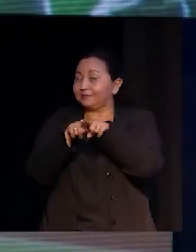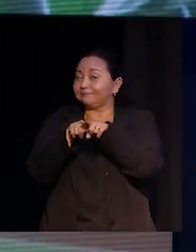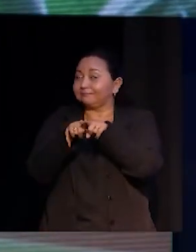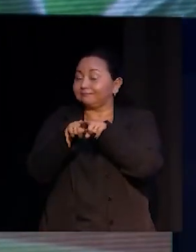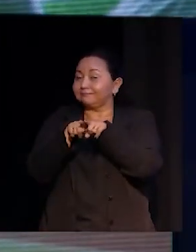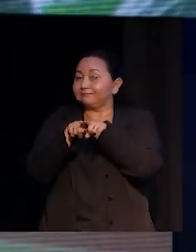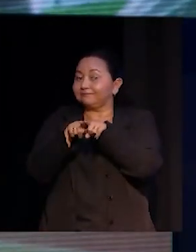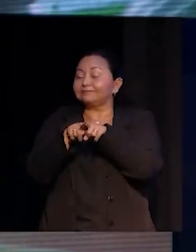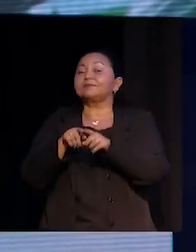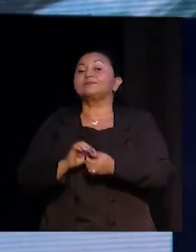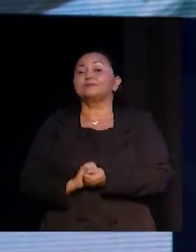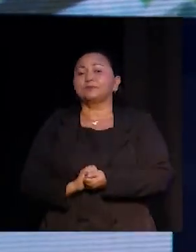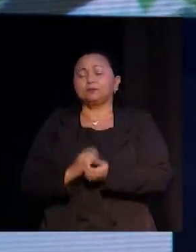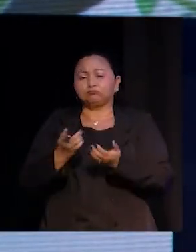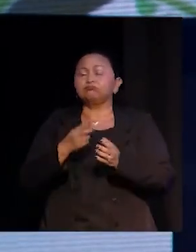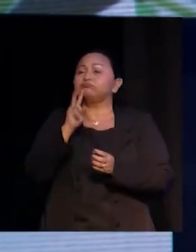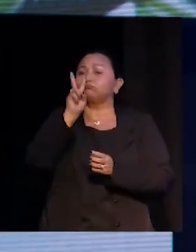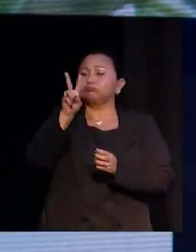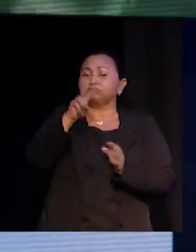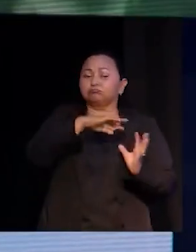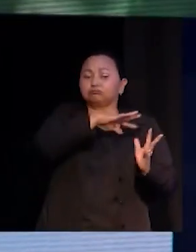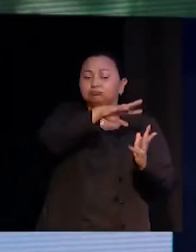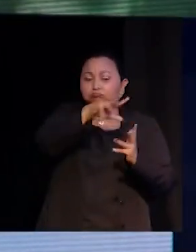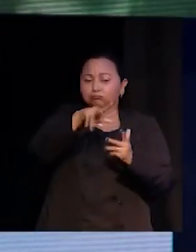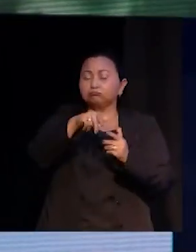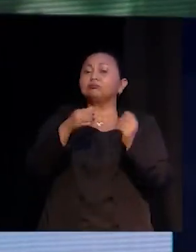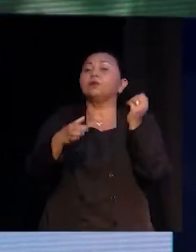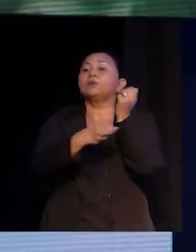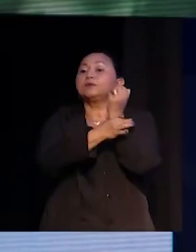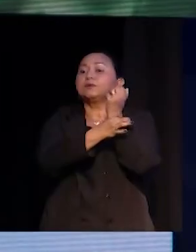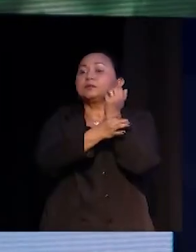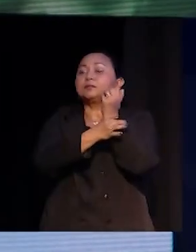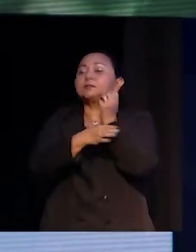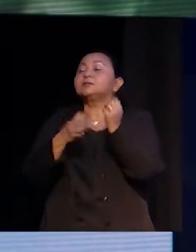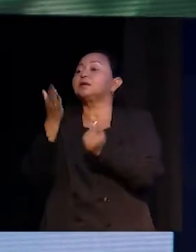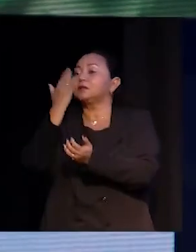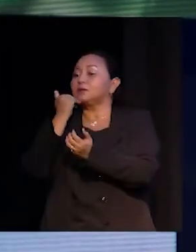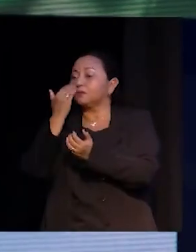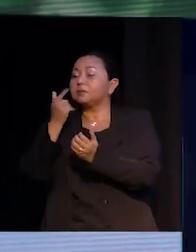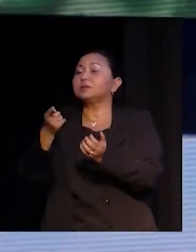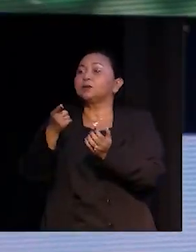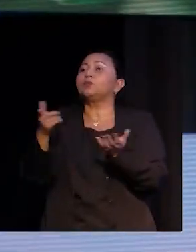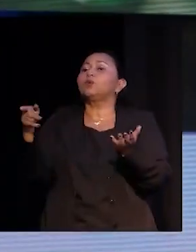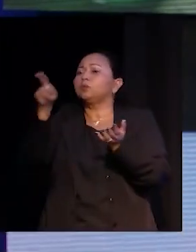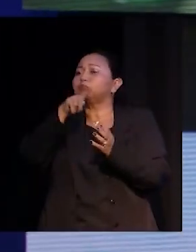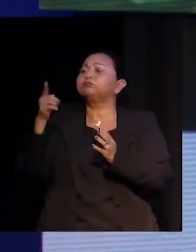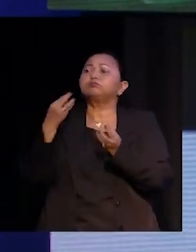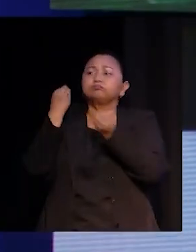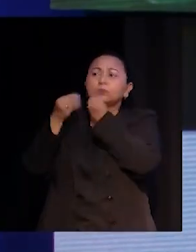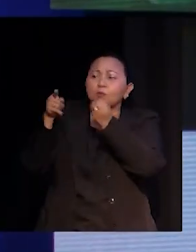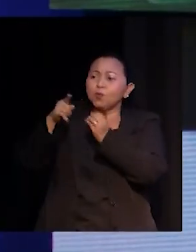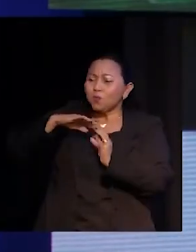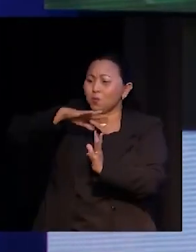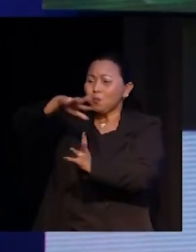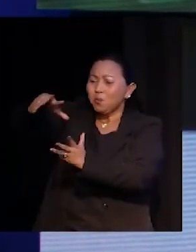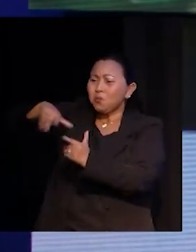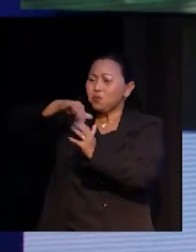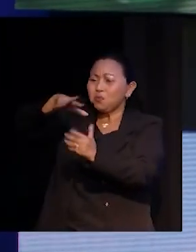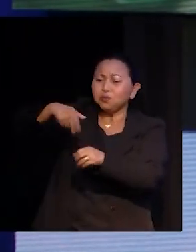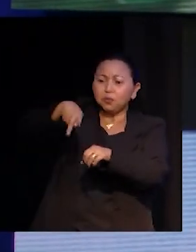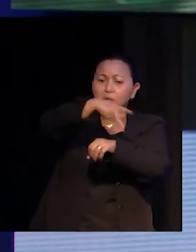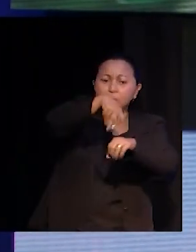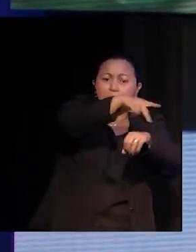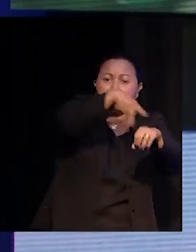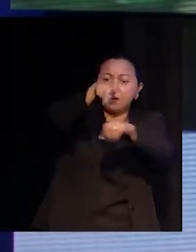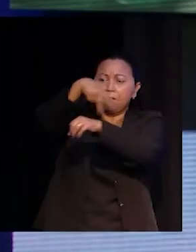A preocupação do mundo são duas coisas: segurança energética e segurança alimentar. Nenhum país do mundo, nenhum, nem de